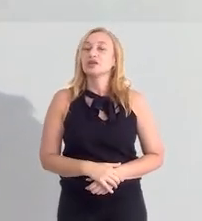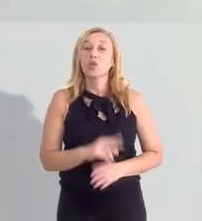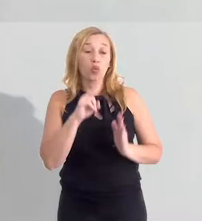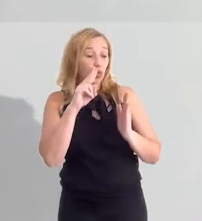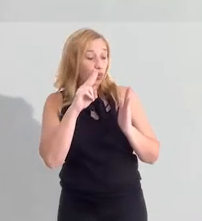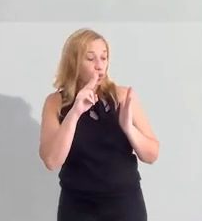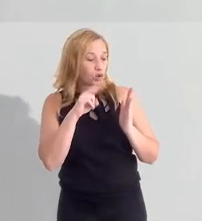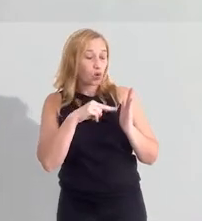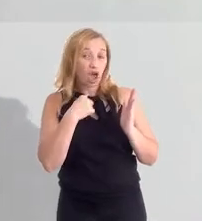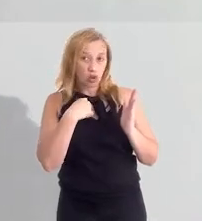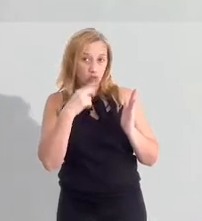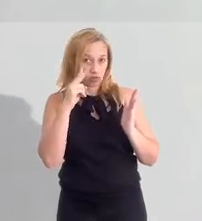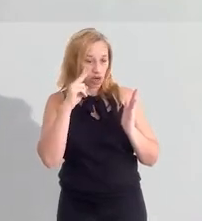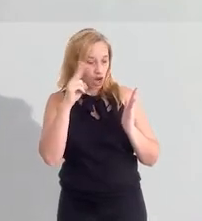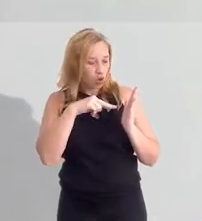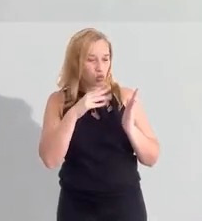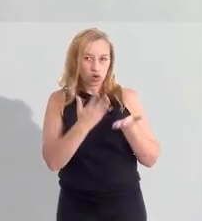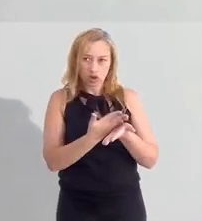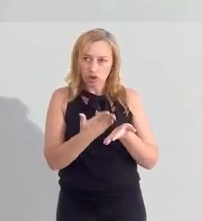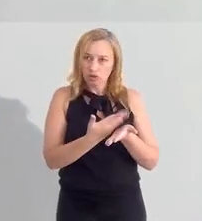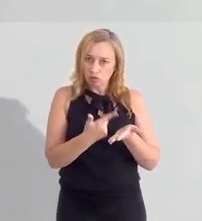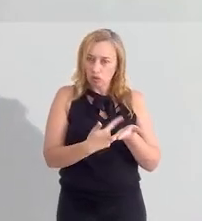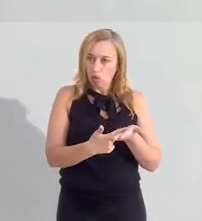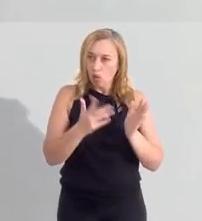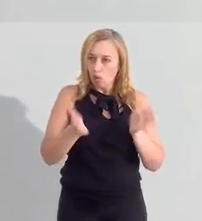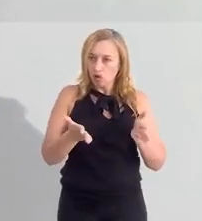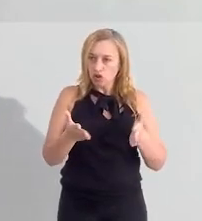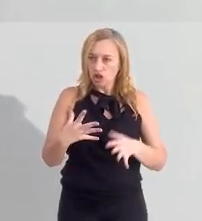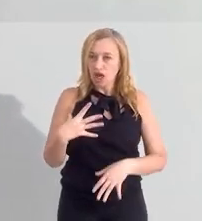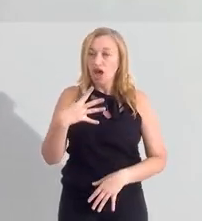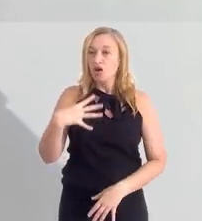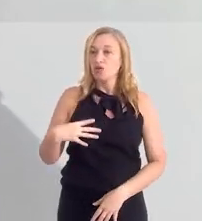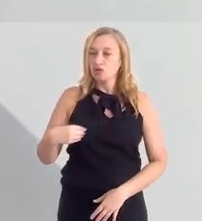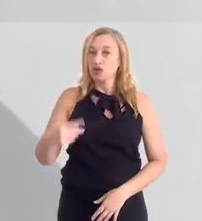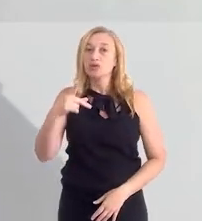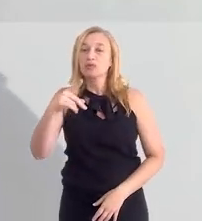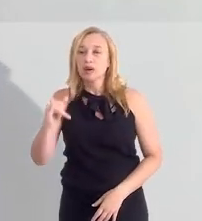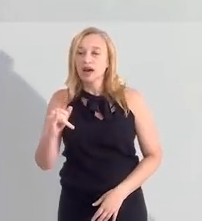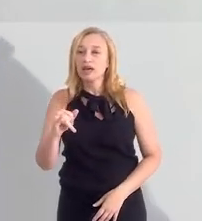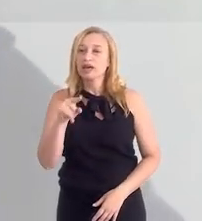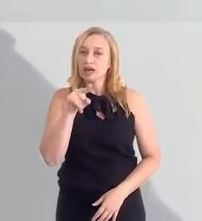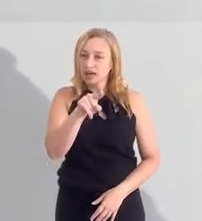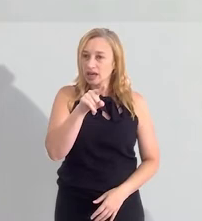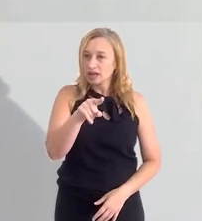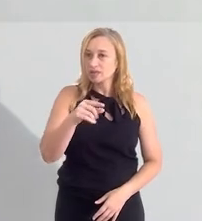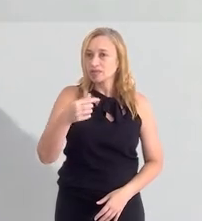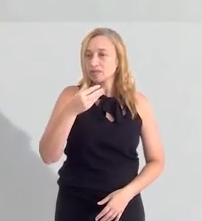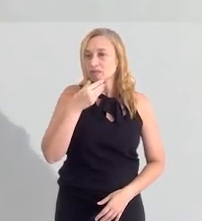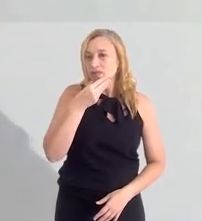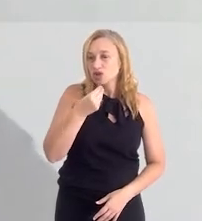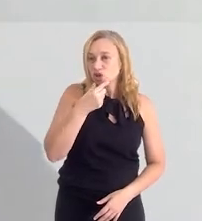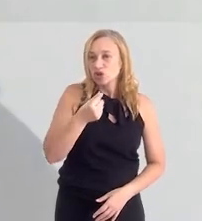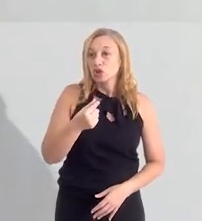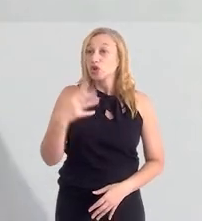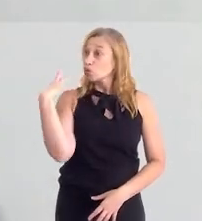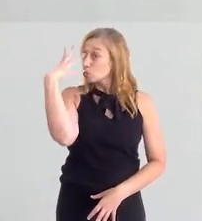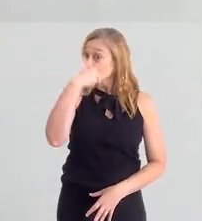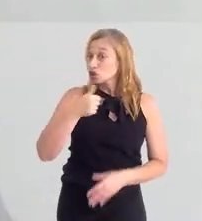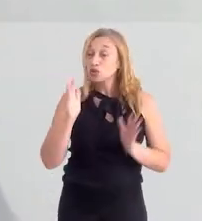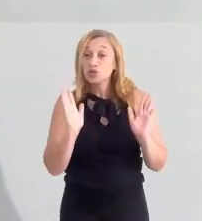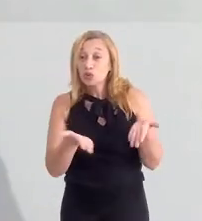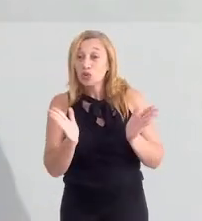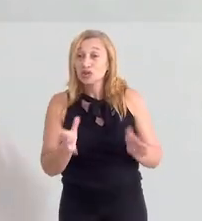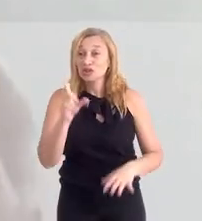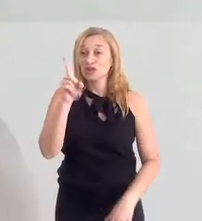Porque o leitor que eu sou hoje é o filho do pai que foi aquele menino. E, em última instância, Olha. o bonito mesmo de